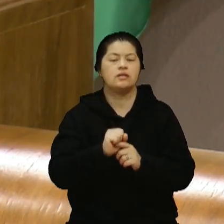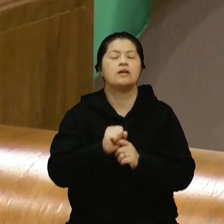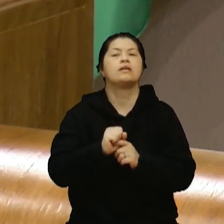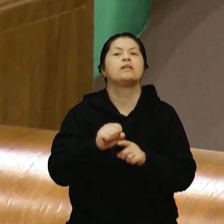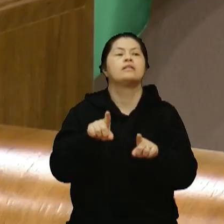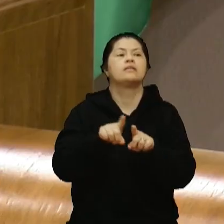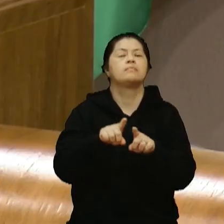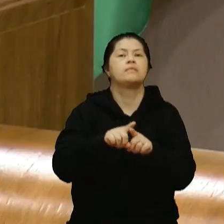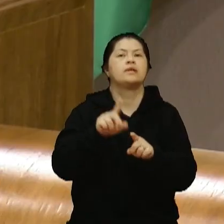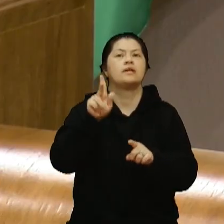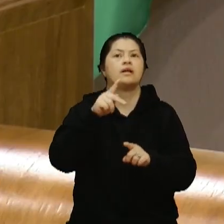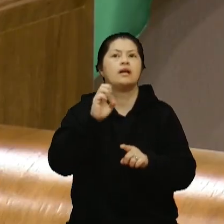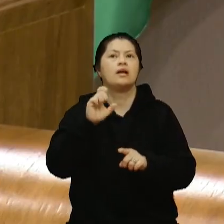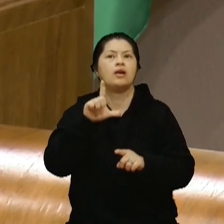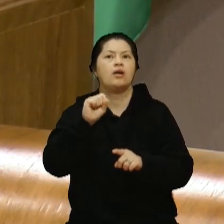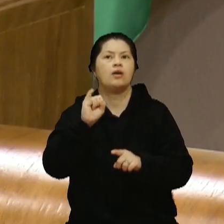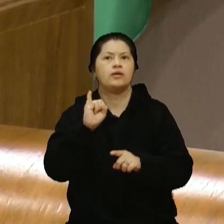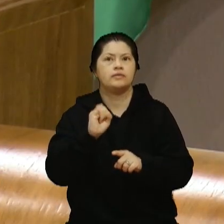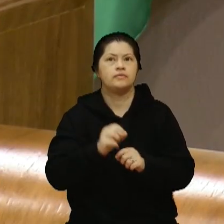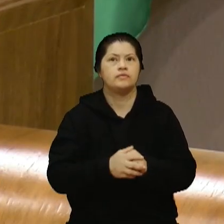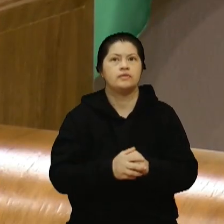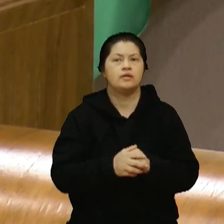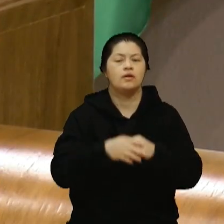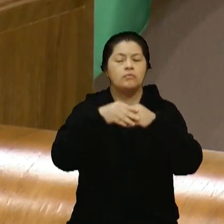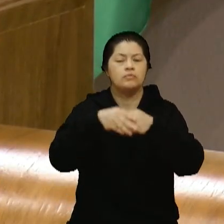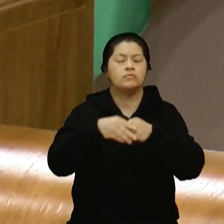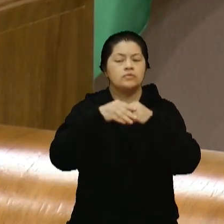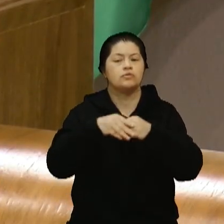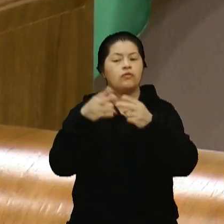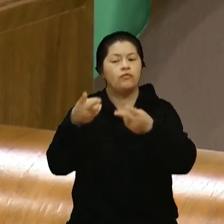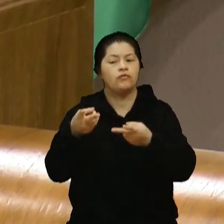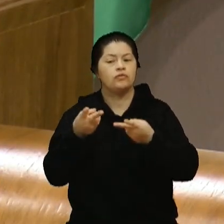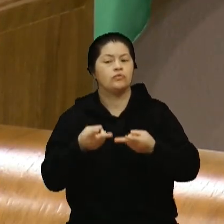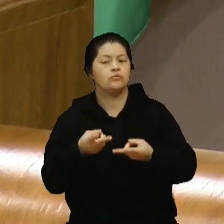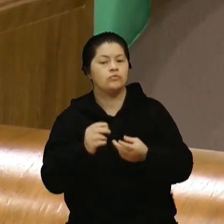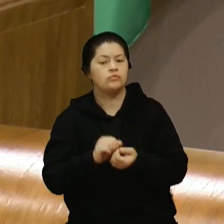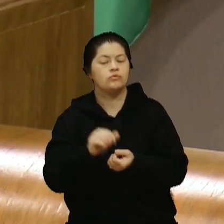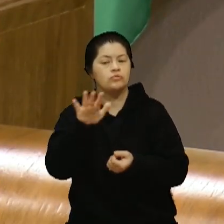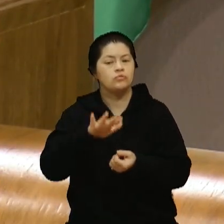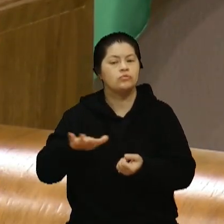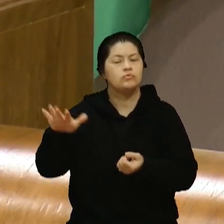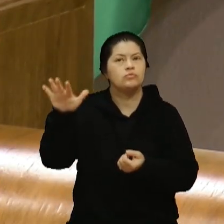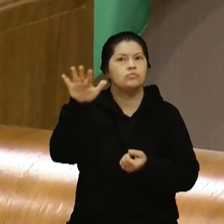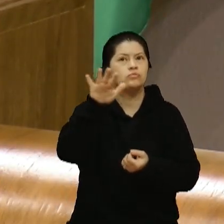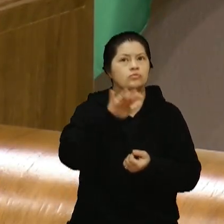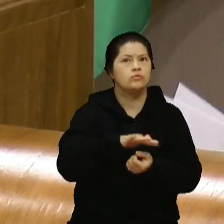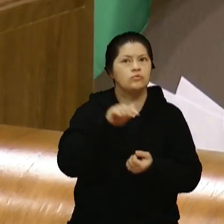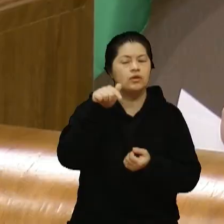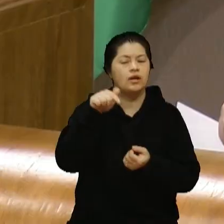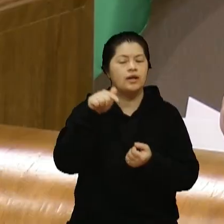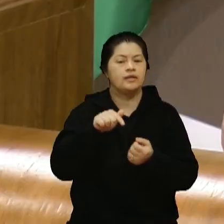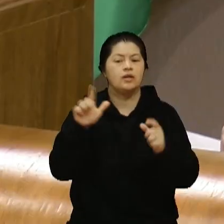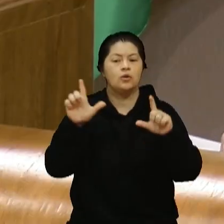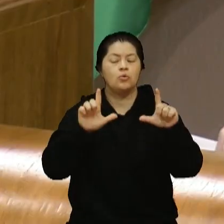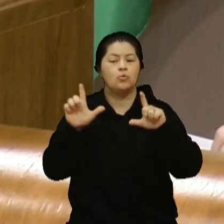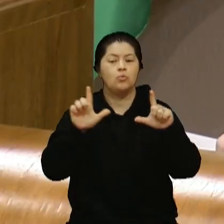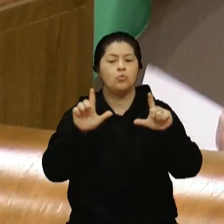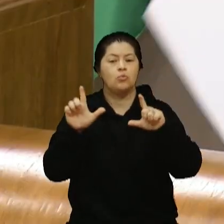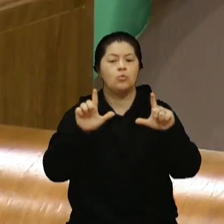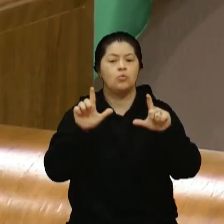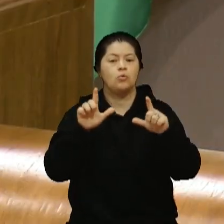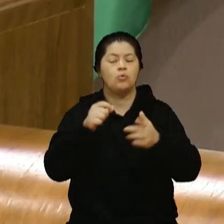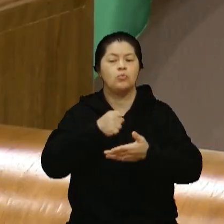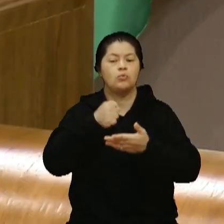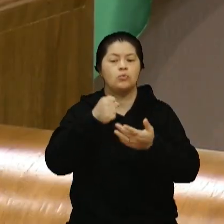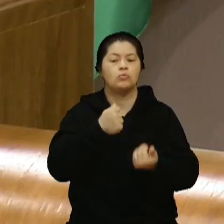Scal. Quero também cumprimentar a todos os convidados e também a imprensa aqui presente e